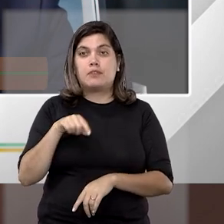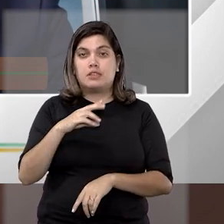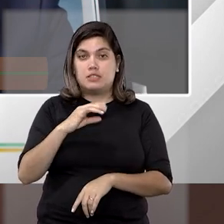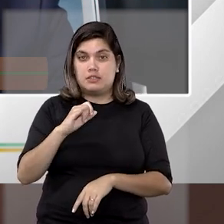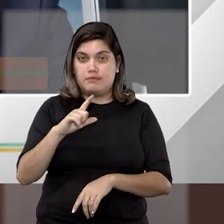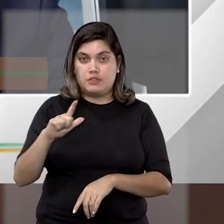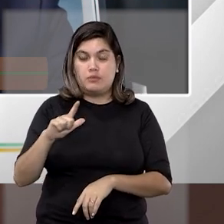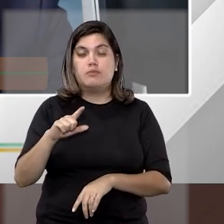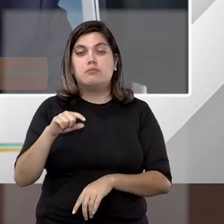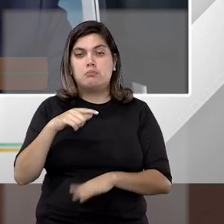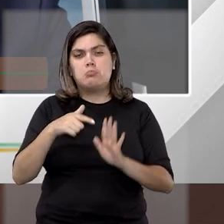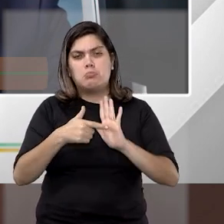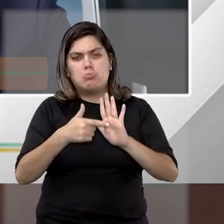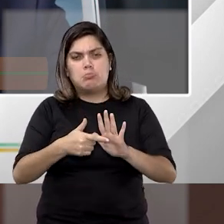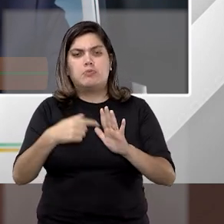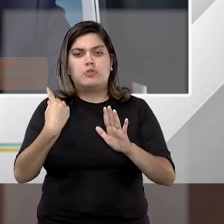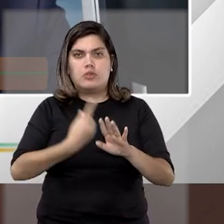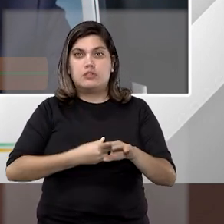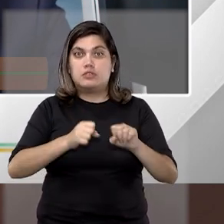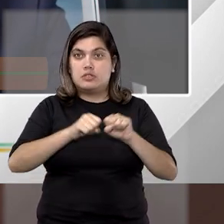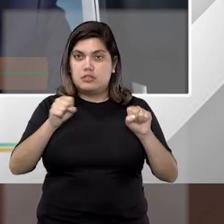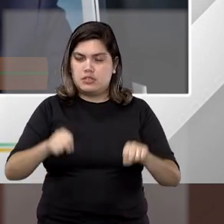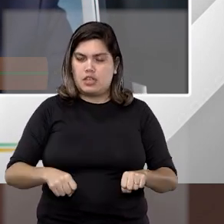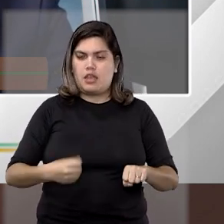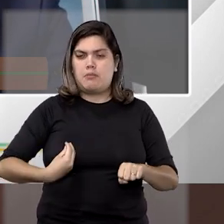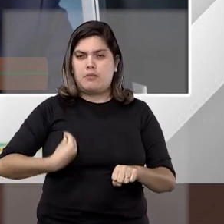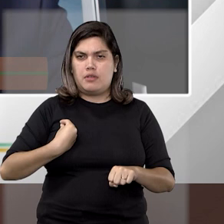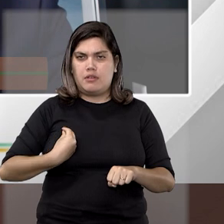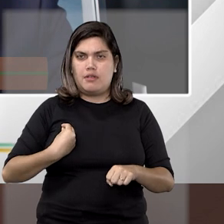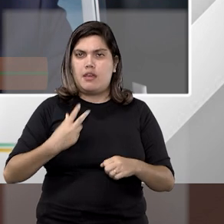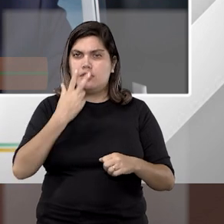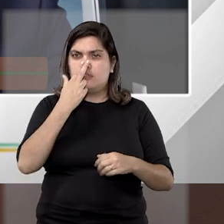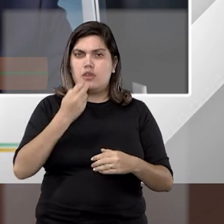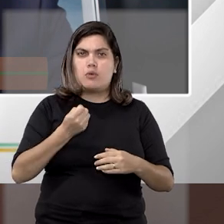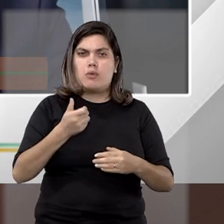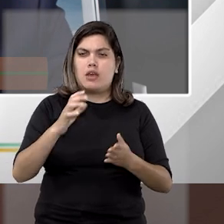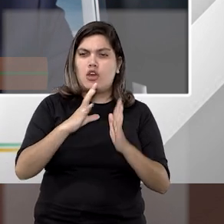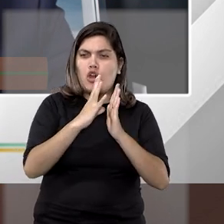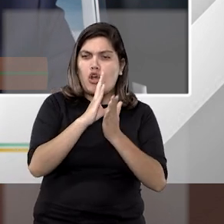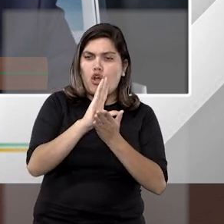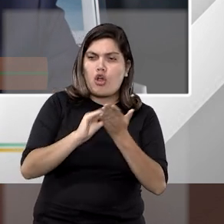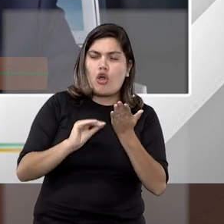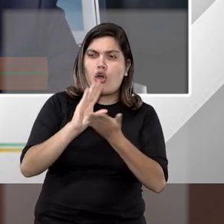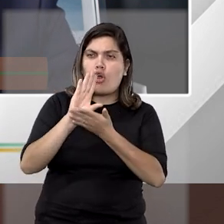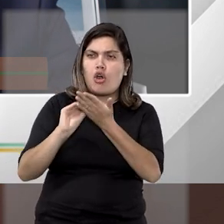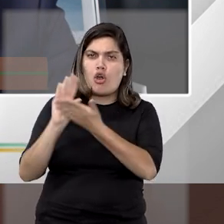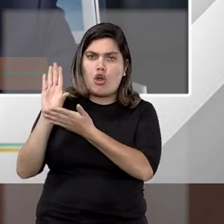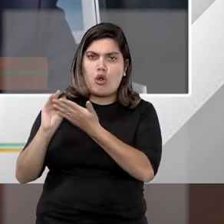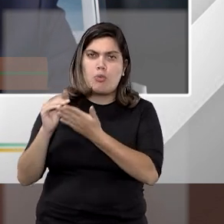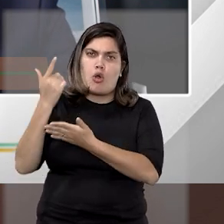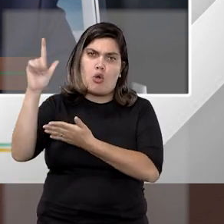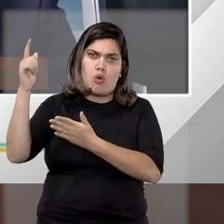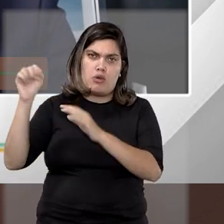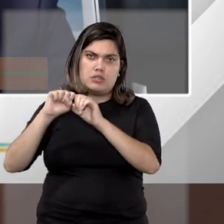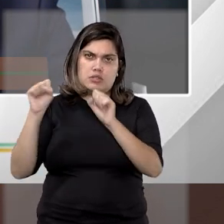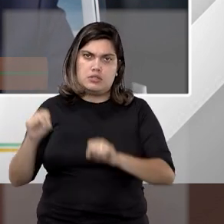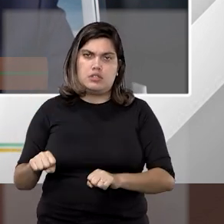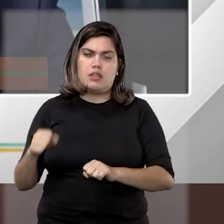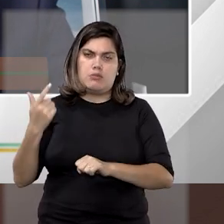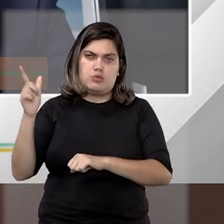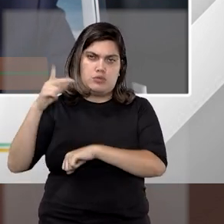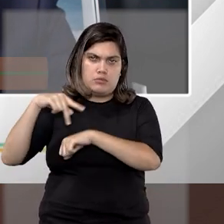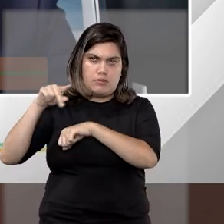ele foi trazido para o nosso sistema quase como cópia de outros